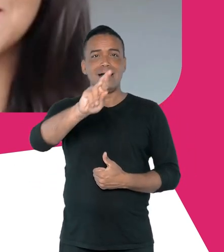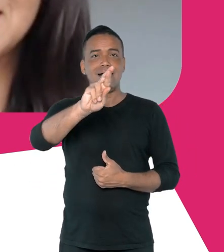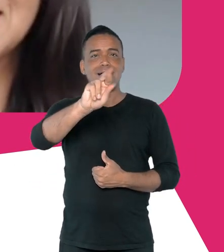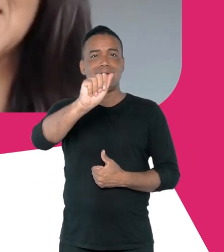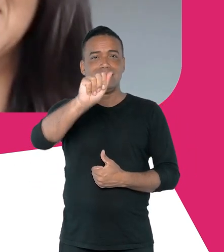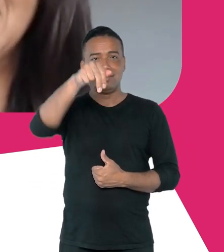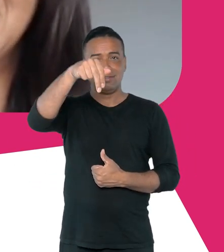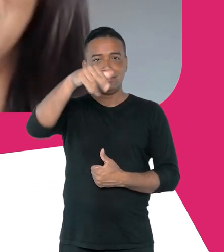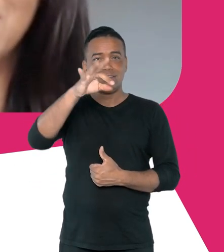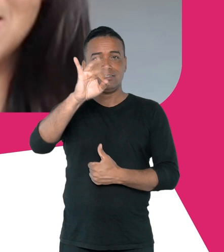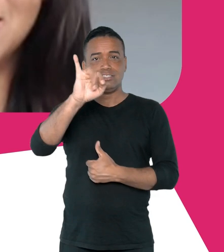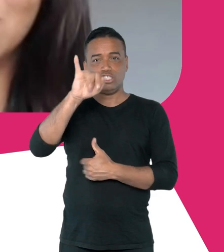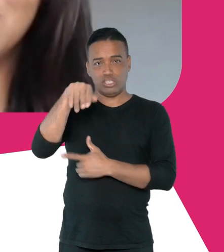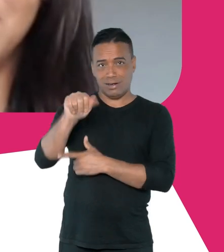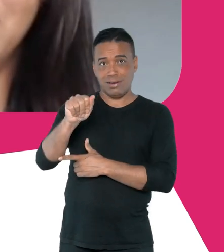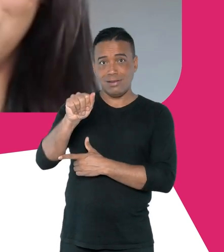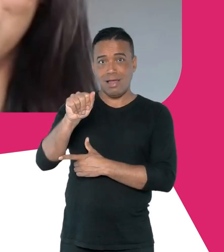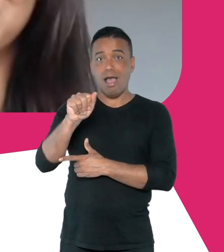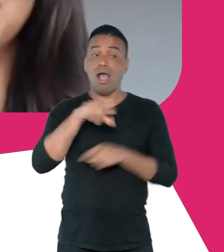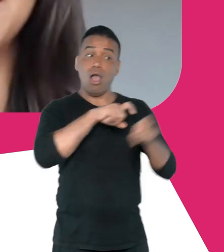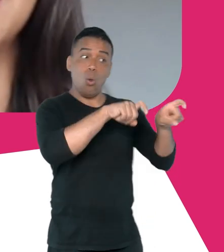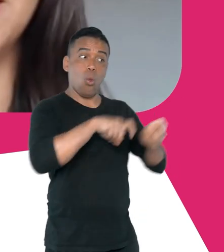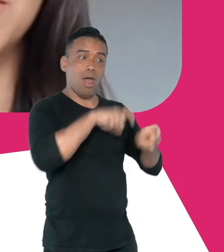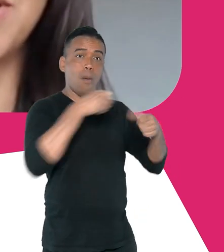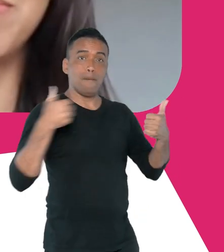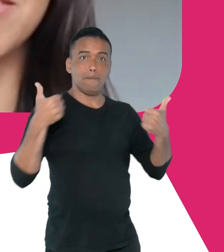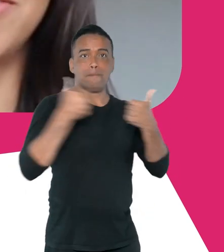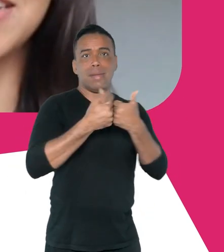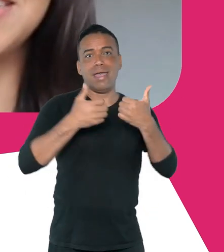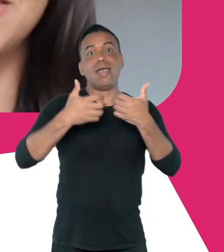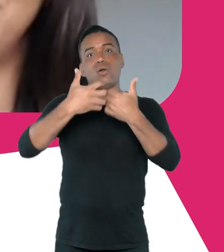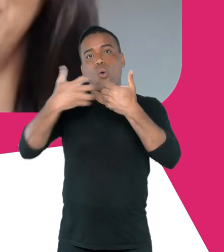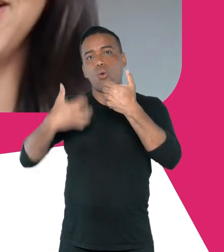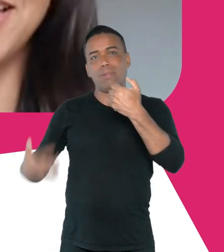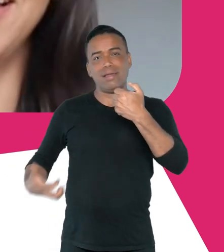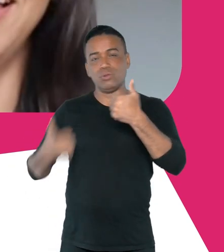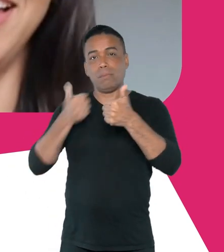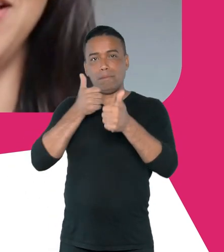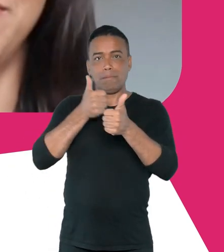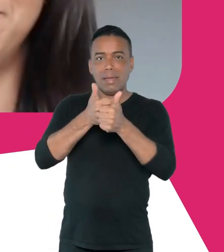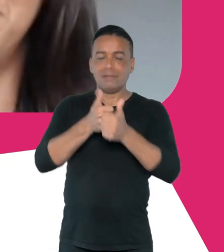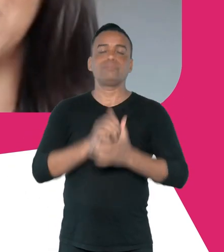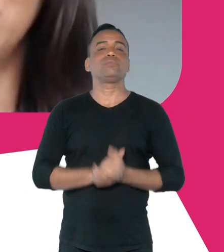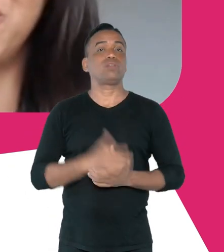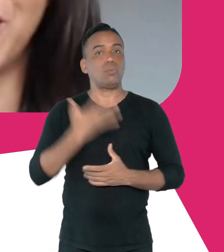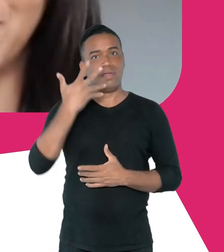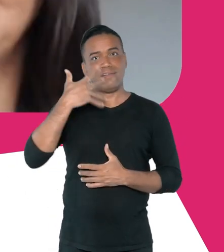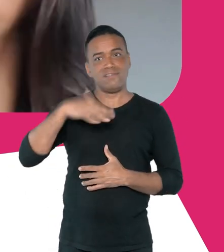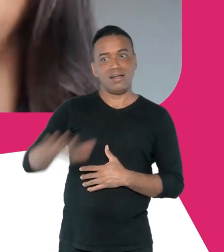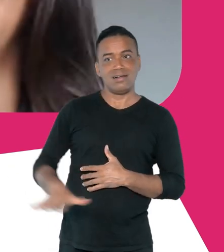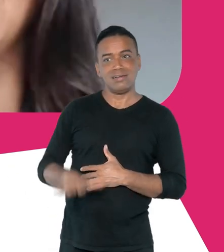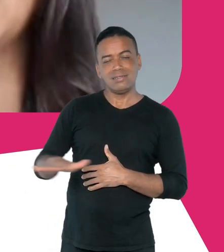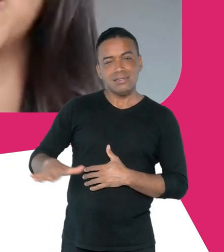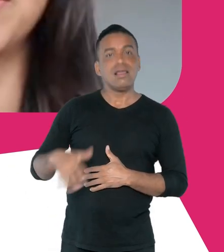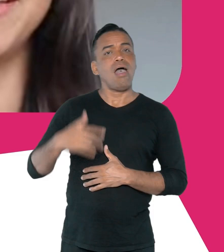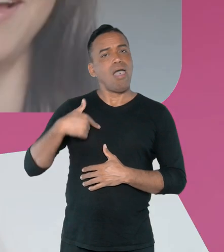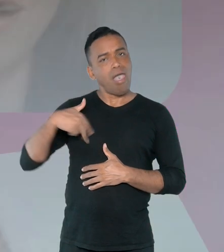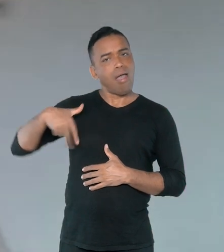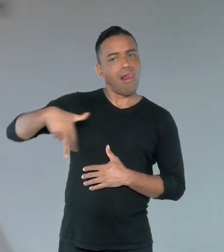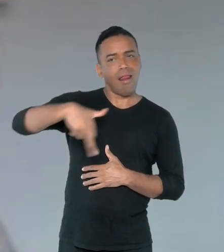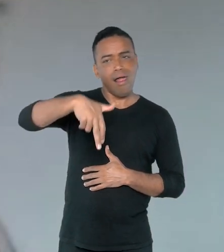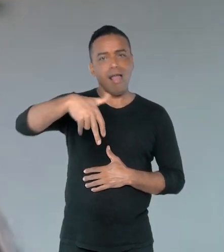Preto. E eu cresci num sítio. Então, a minha infância foi pé no chão